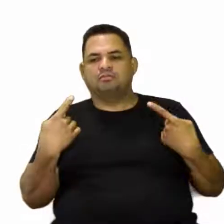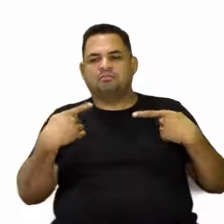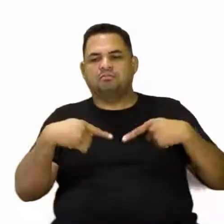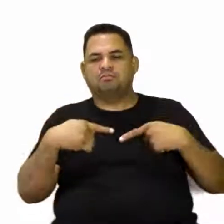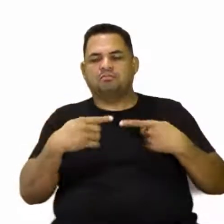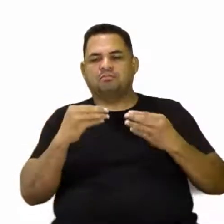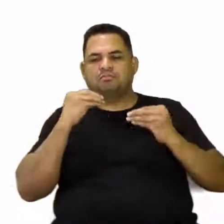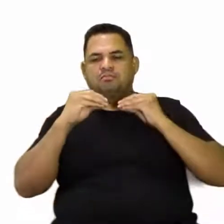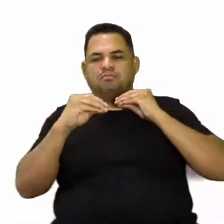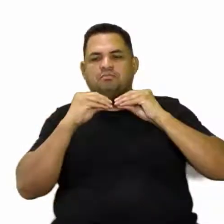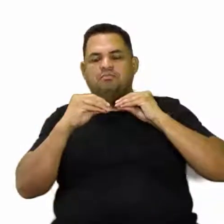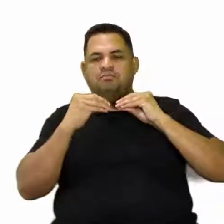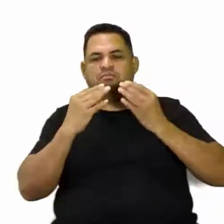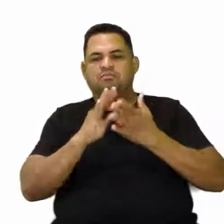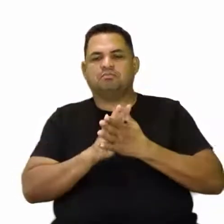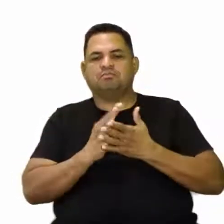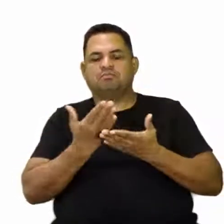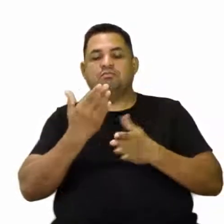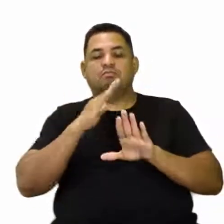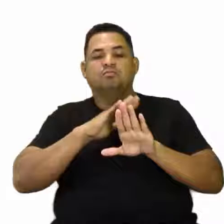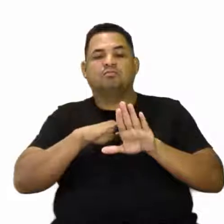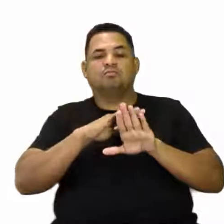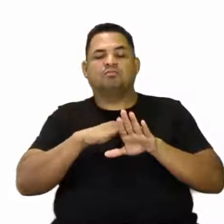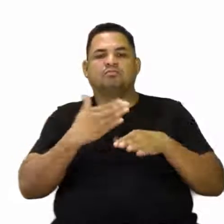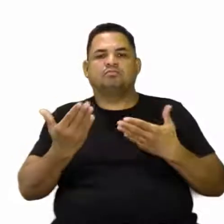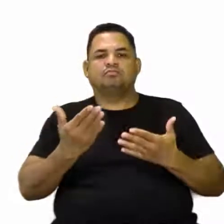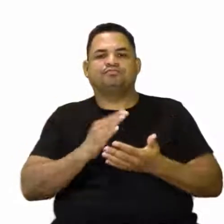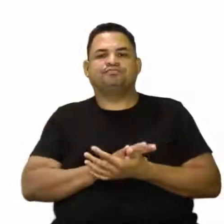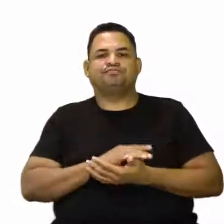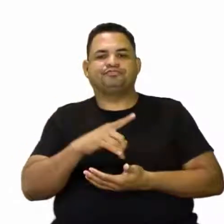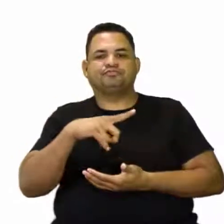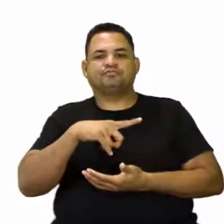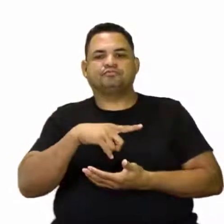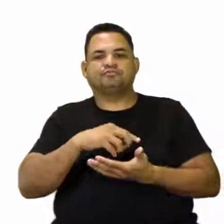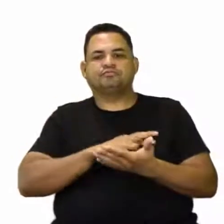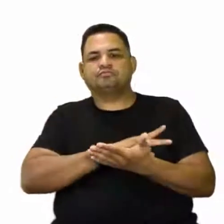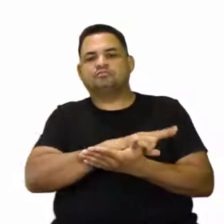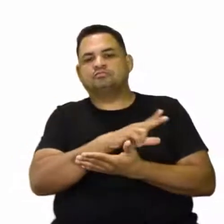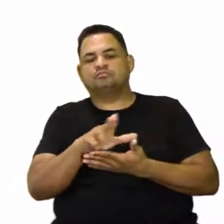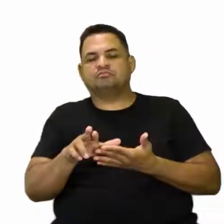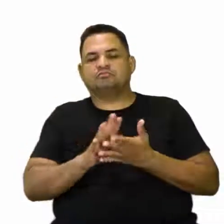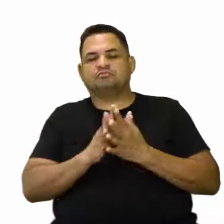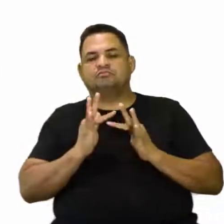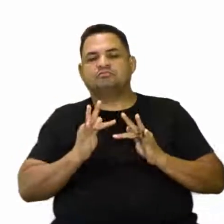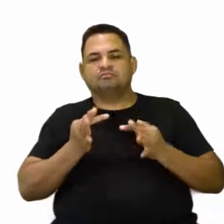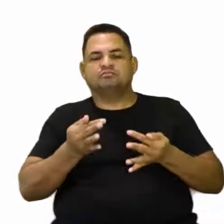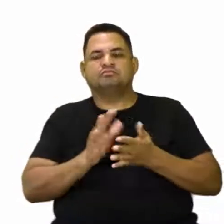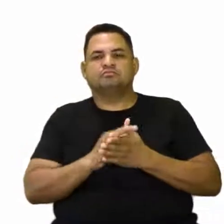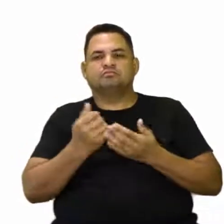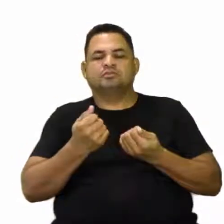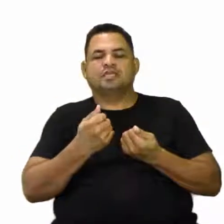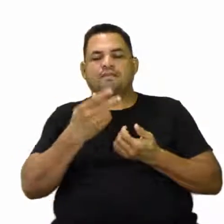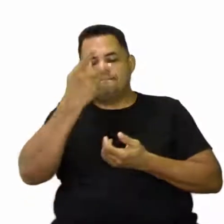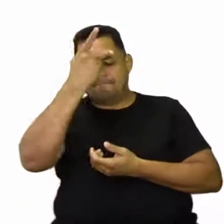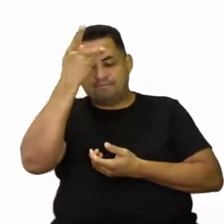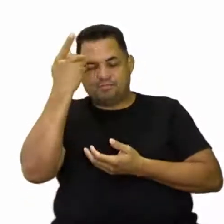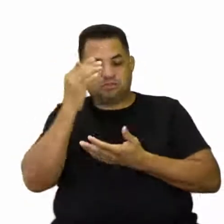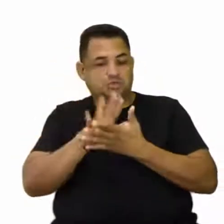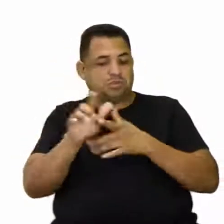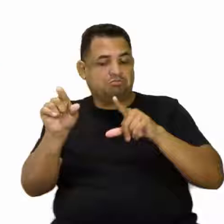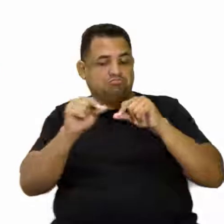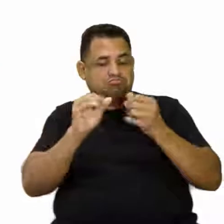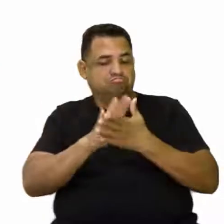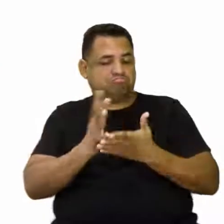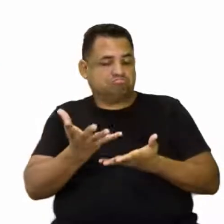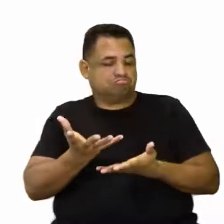fato de ela ser subjetiva, de ter muitos finais que o leitor pudesse escolher qual é o que